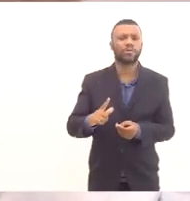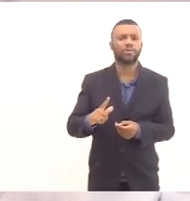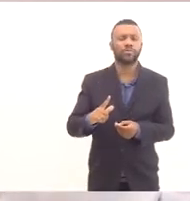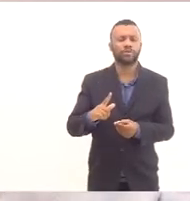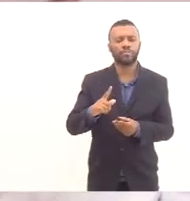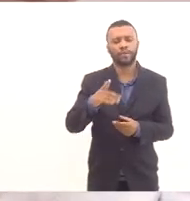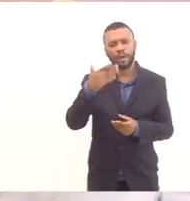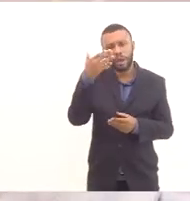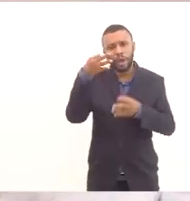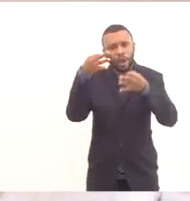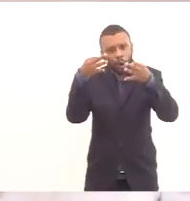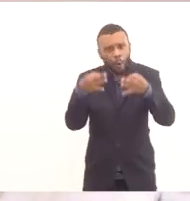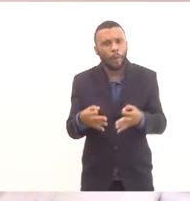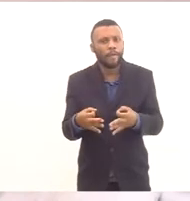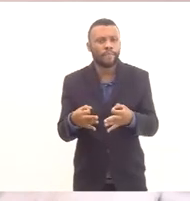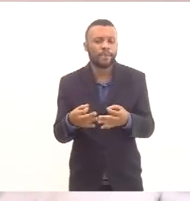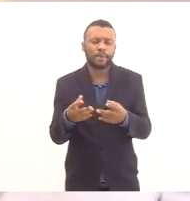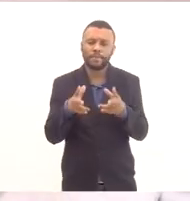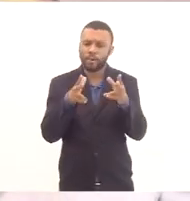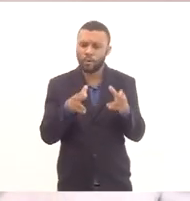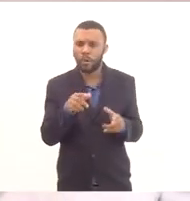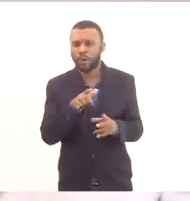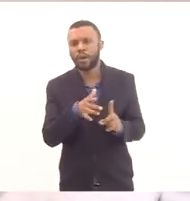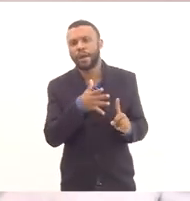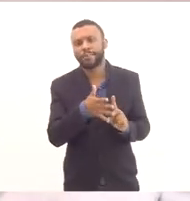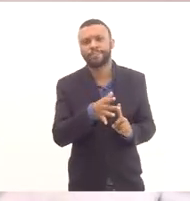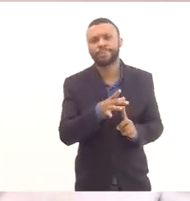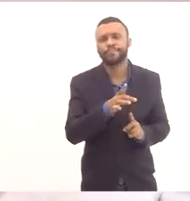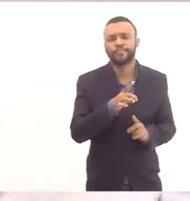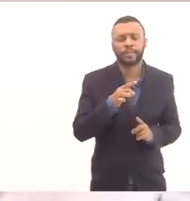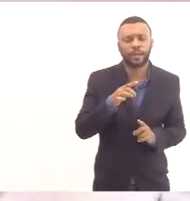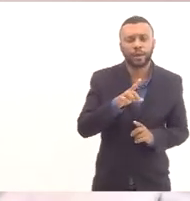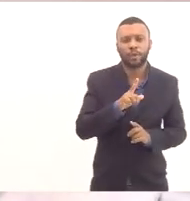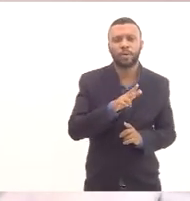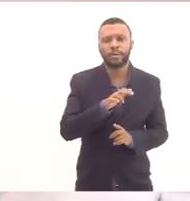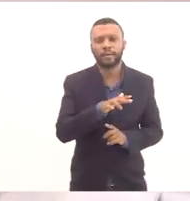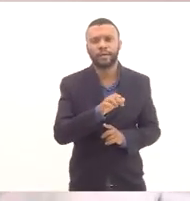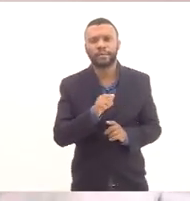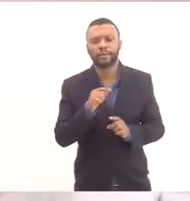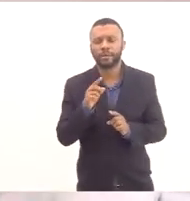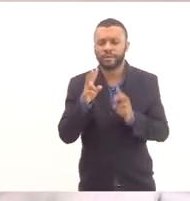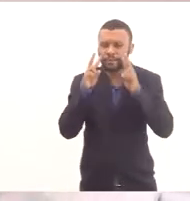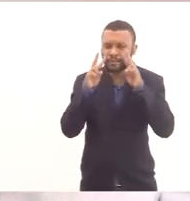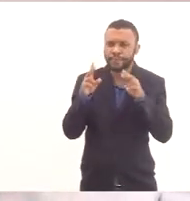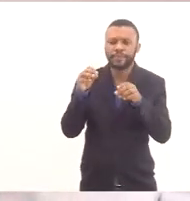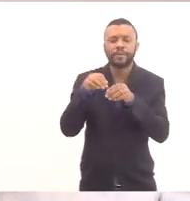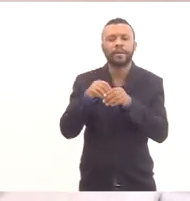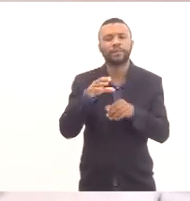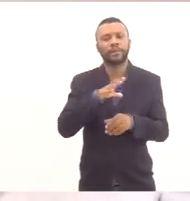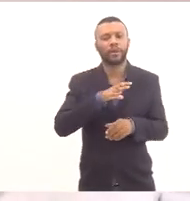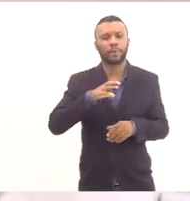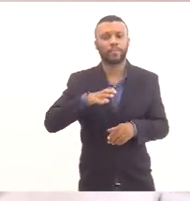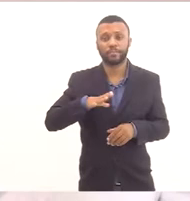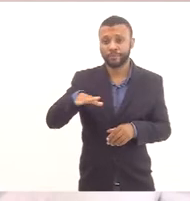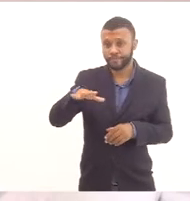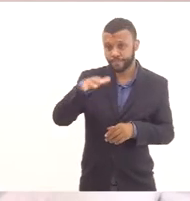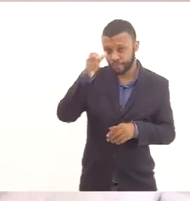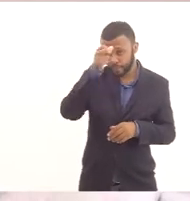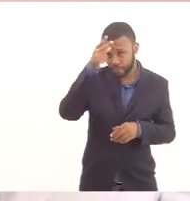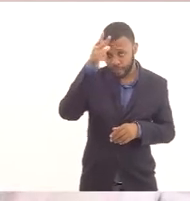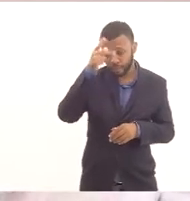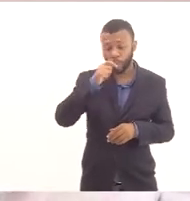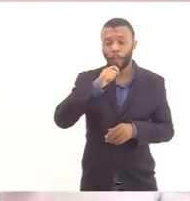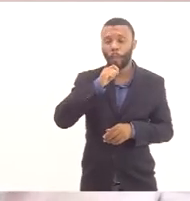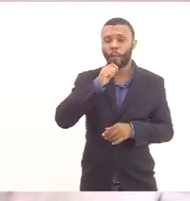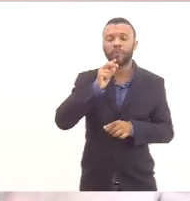ratifica as palavras da Dra Luciana e aquilo que a gente viu na comissão que nos serviços básicos do âmbito Municipal estão sendo